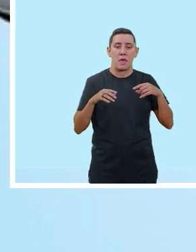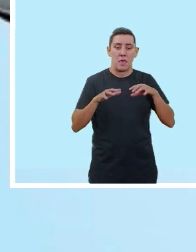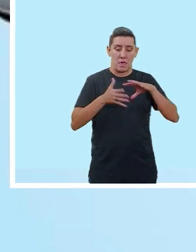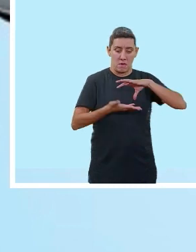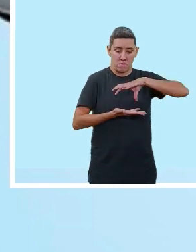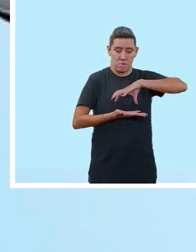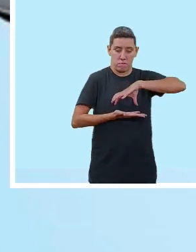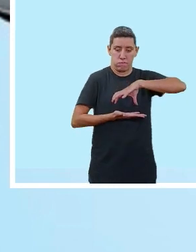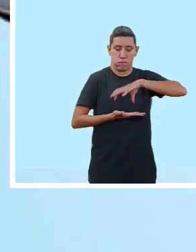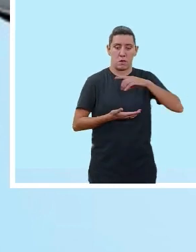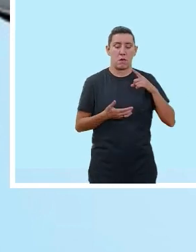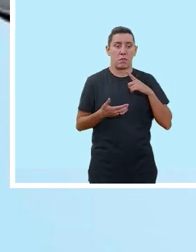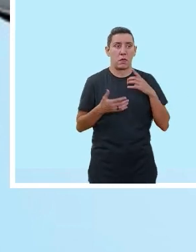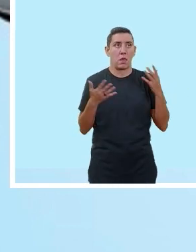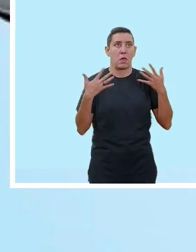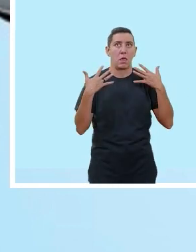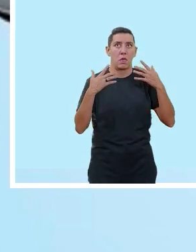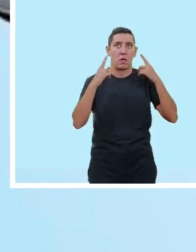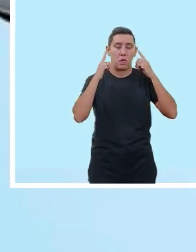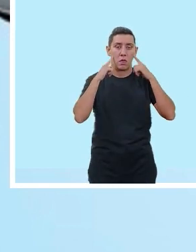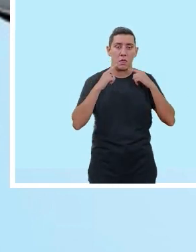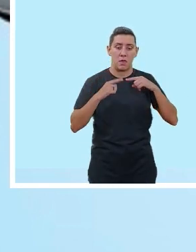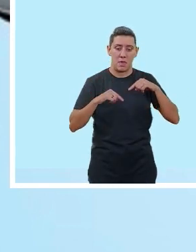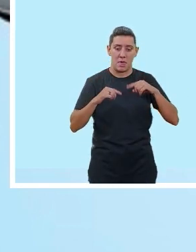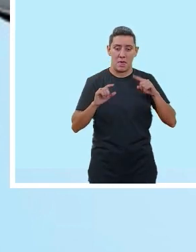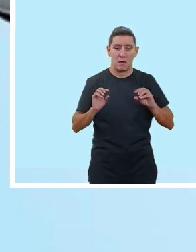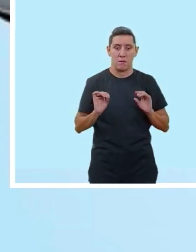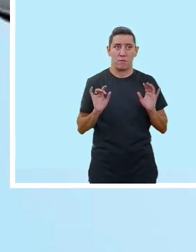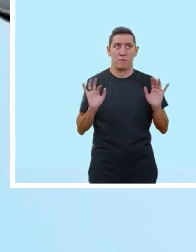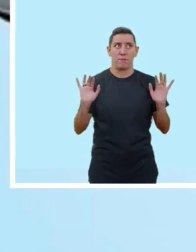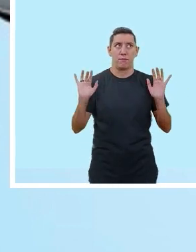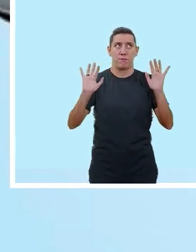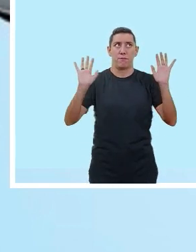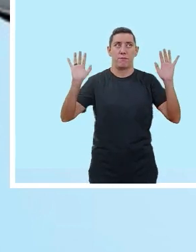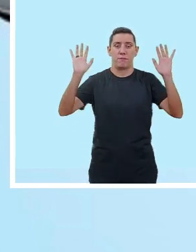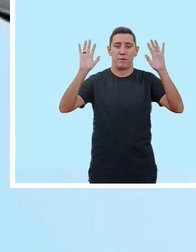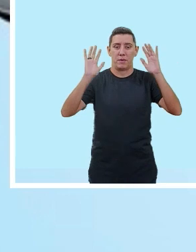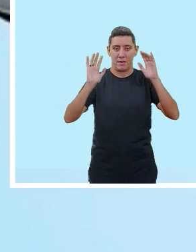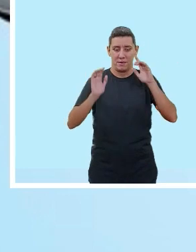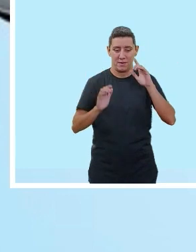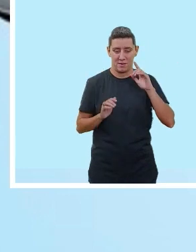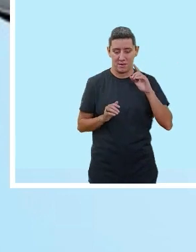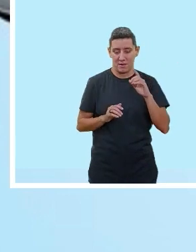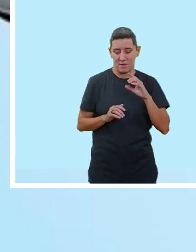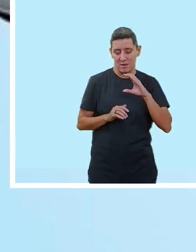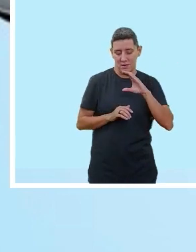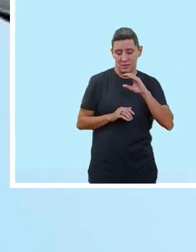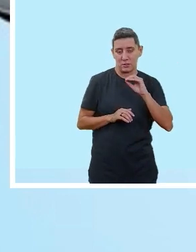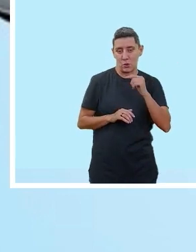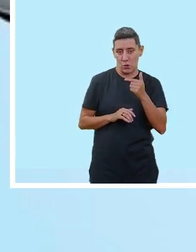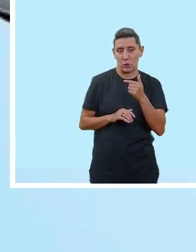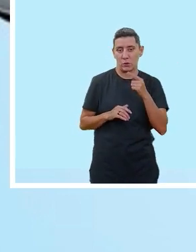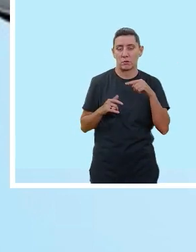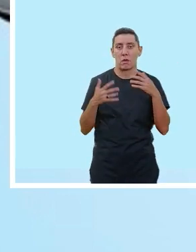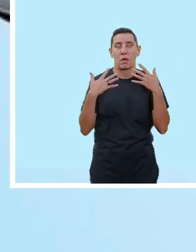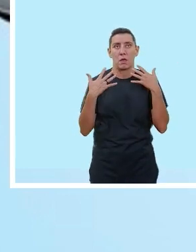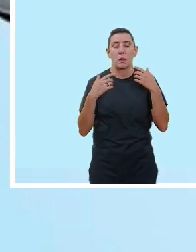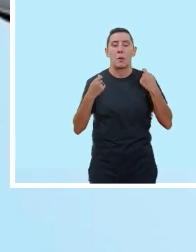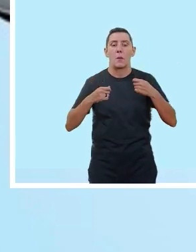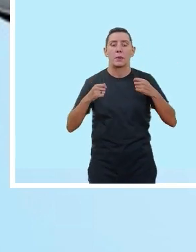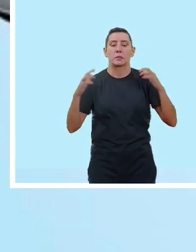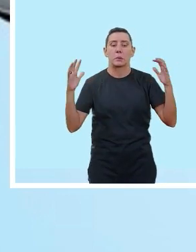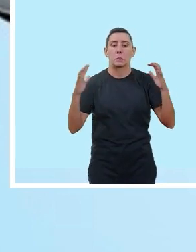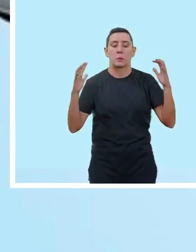elétrica que você coloca dentro, teórico, assim, fazendo uma aproximação aqui, ela é transformada em calor e você tem que retirar esse calor de